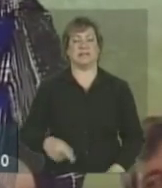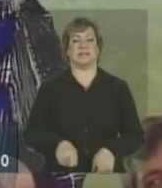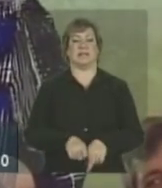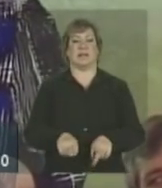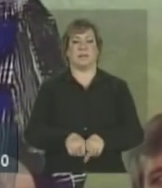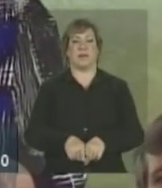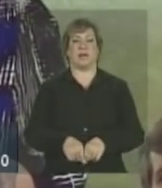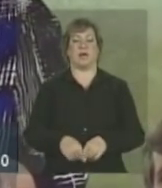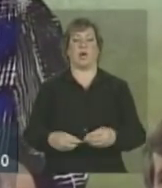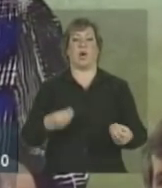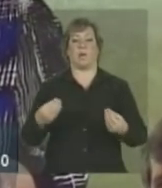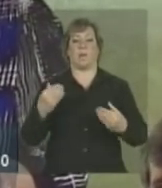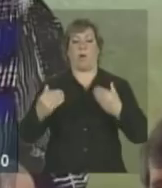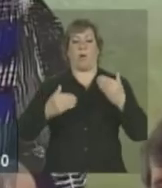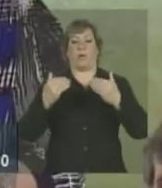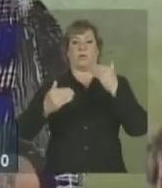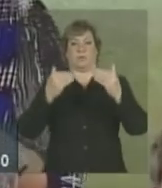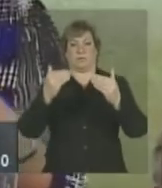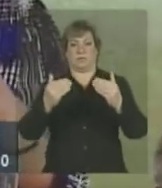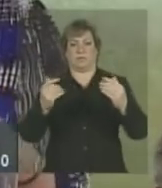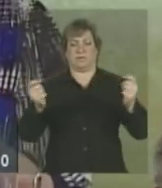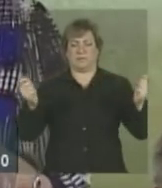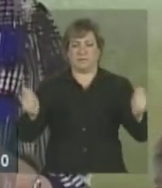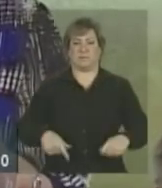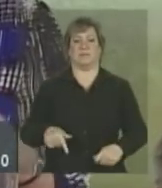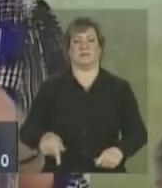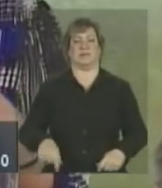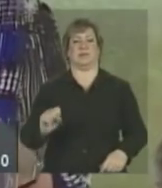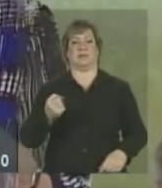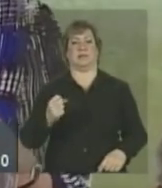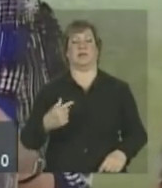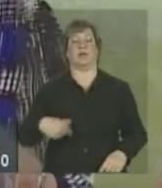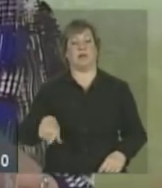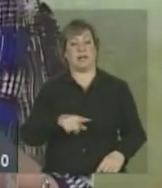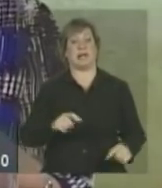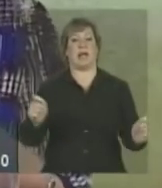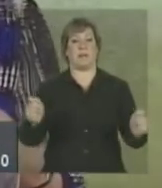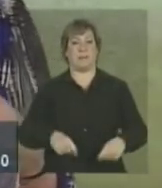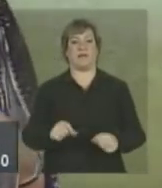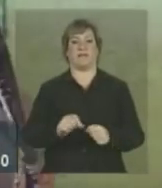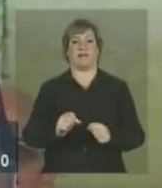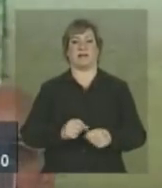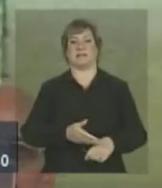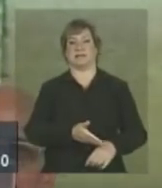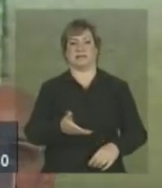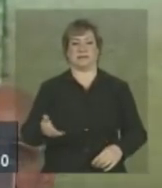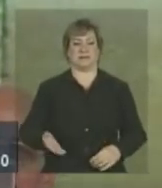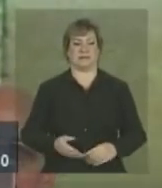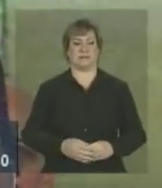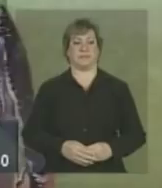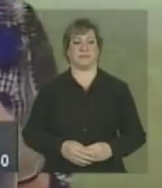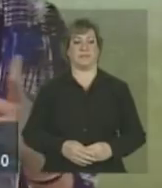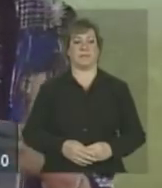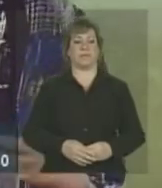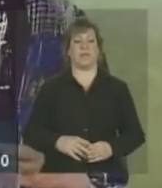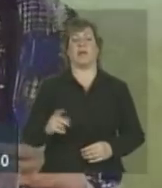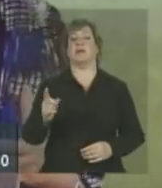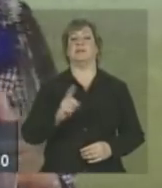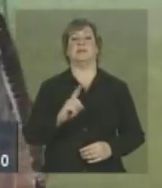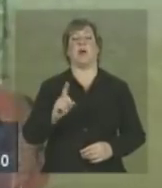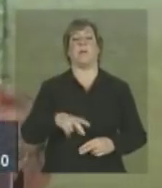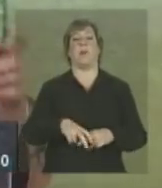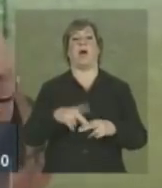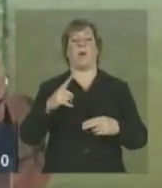de desenvolvimento aqui do estado de Sergipe, foram capazes de construir isso, não através de um